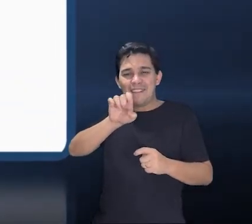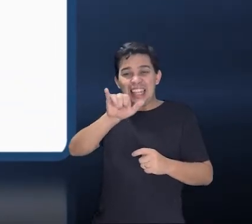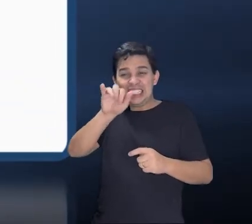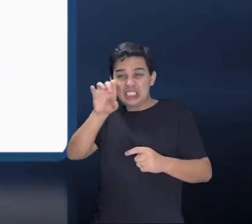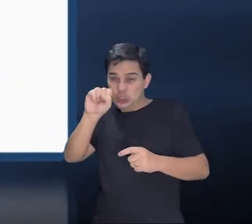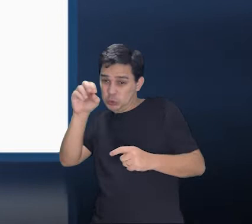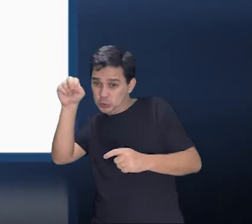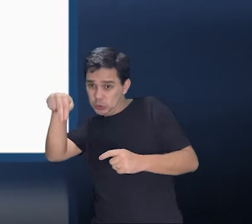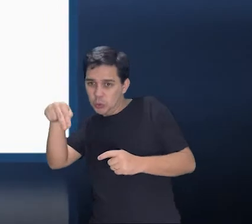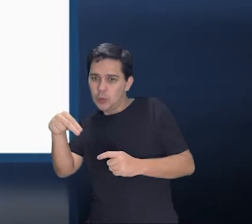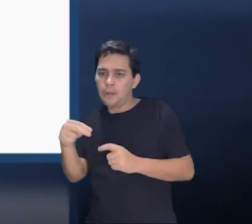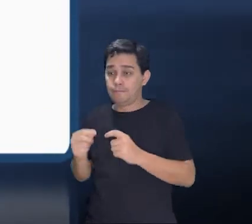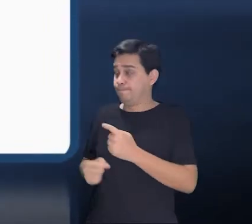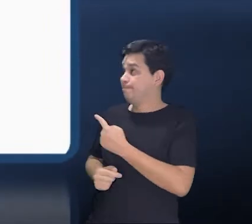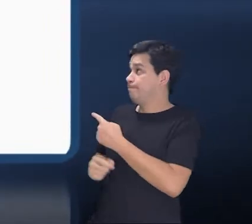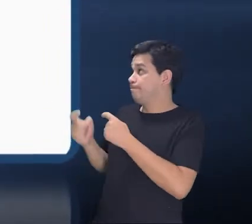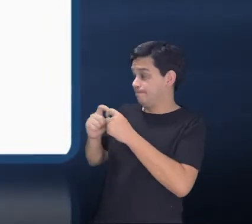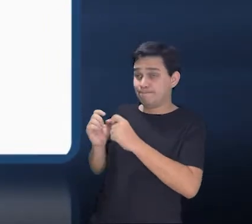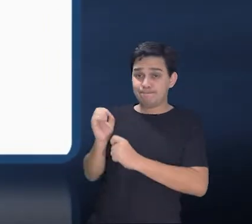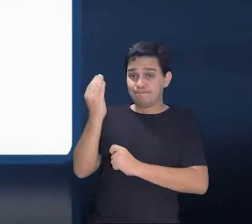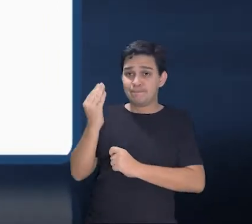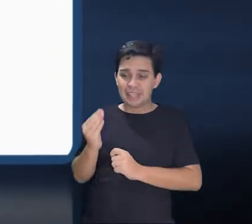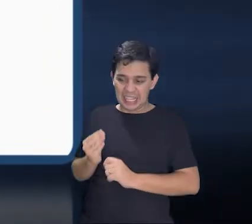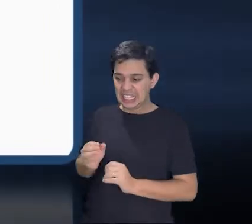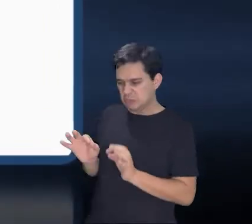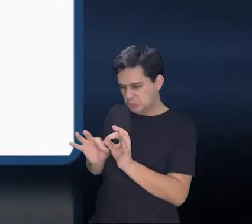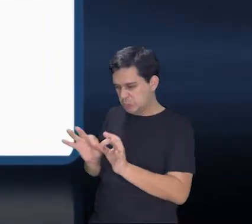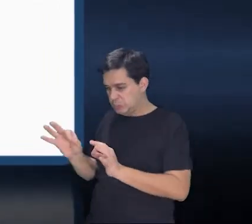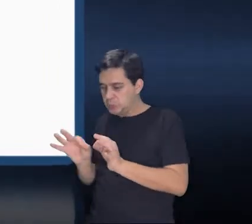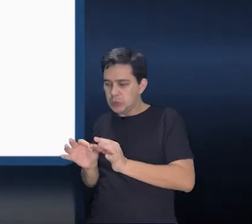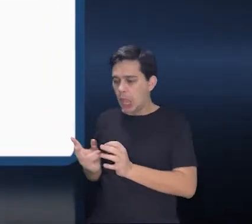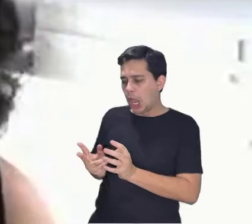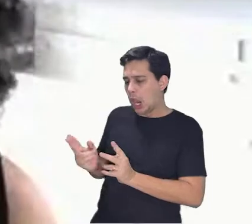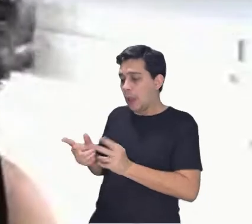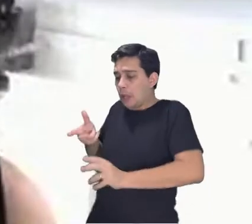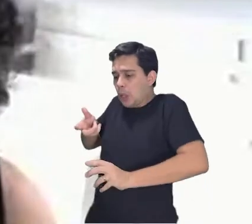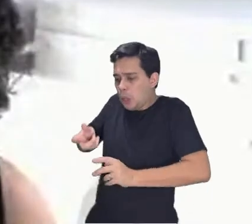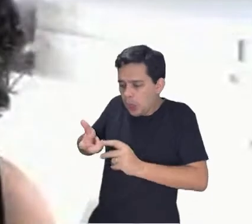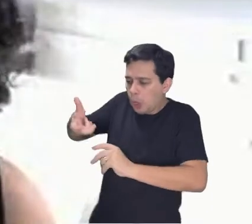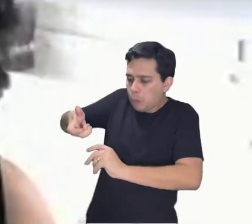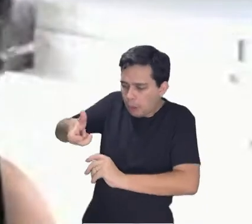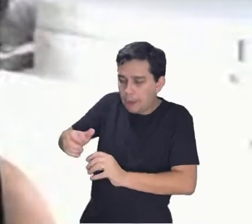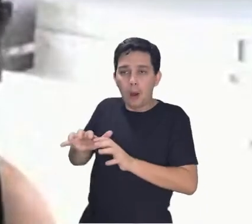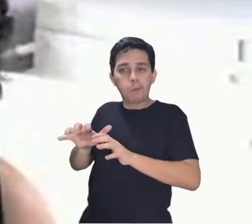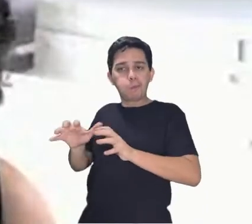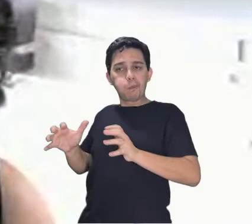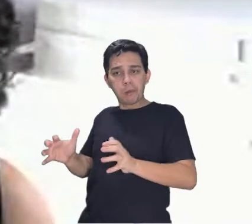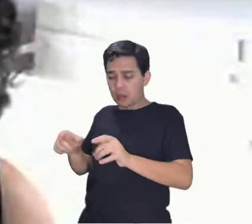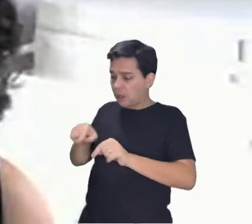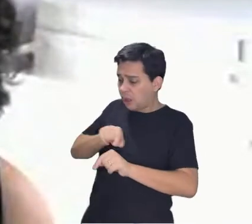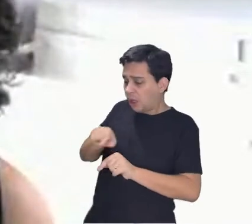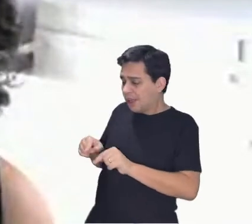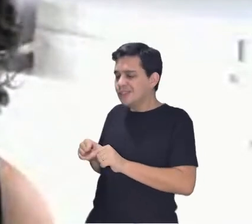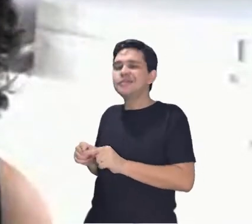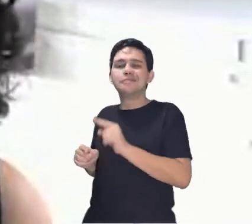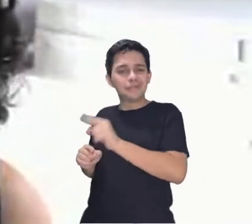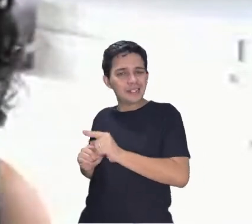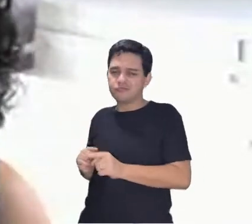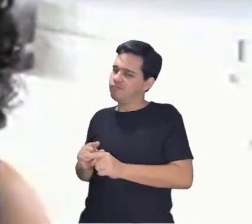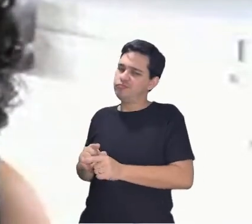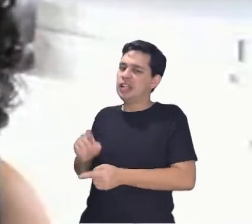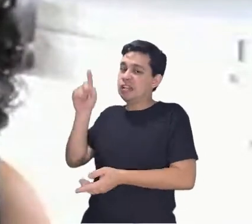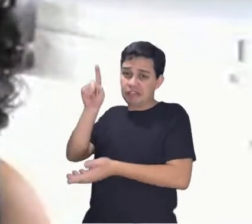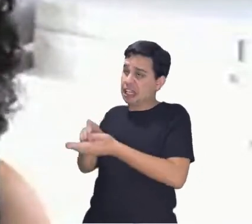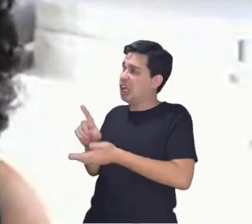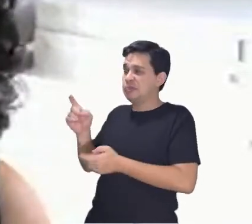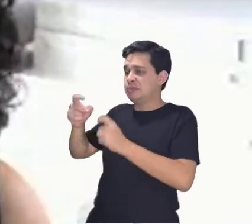um auxílio material e moral da Tatiana, que fez o contato com a vítima, de acordo com o que o Davidson falou também,